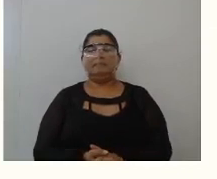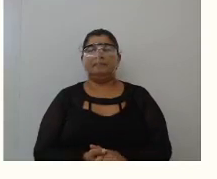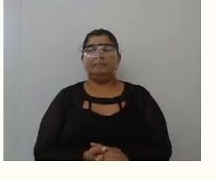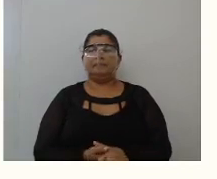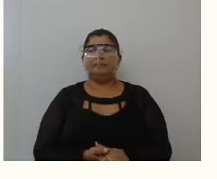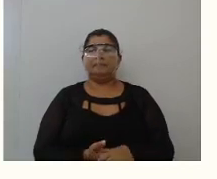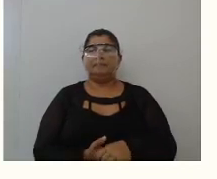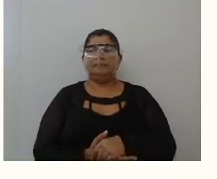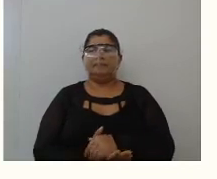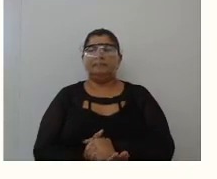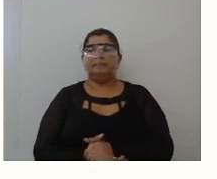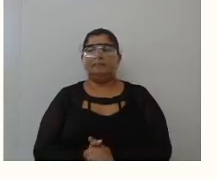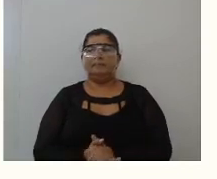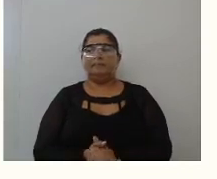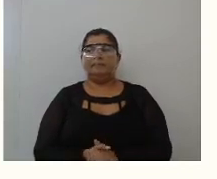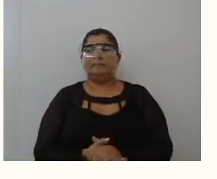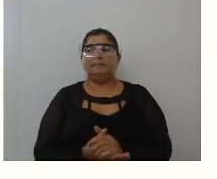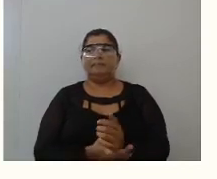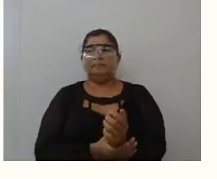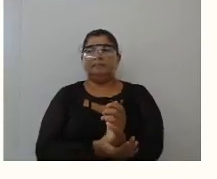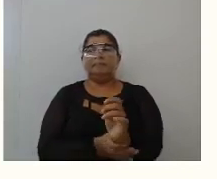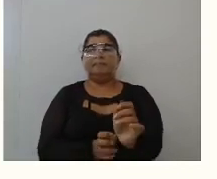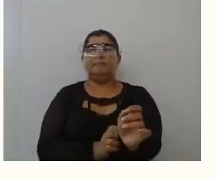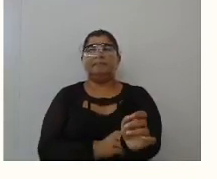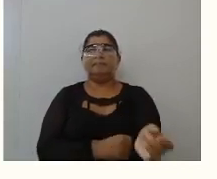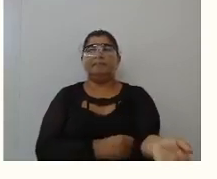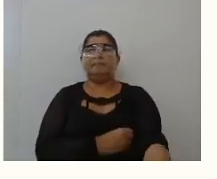Colocar um exemplo aqui para vocês.